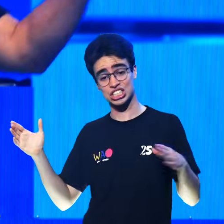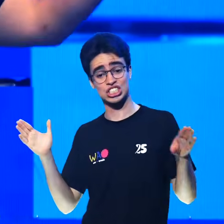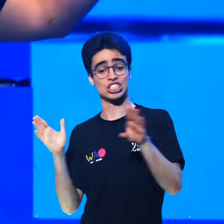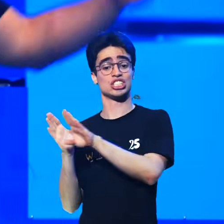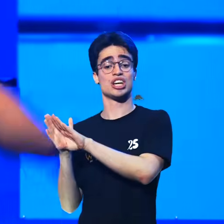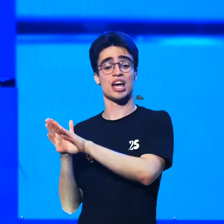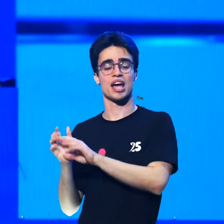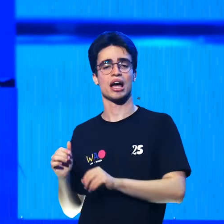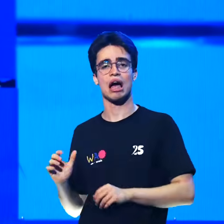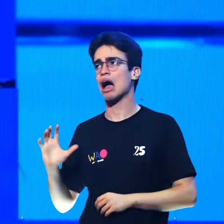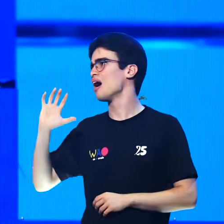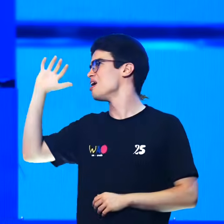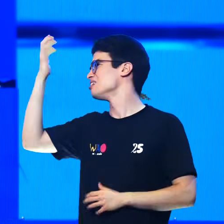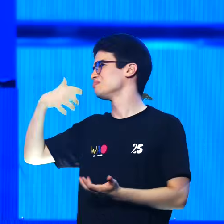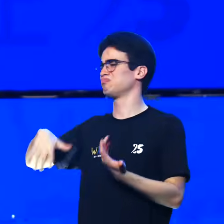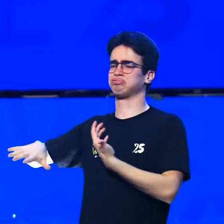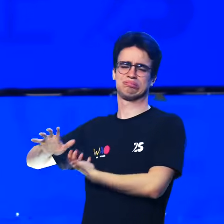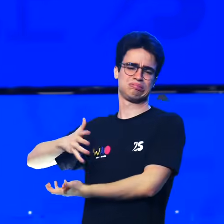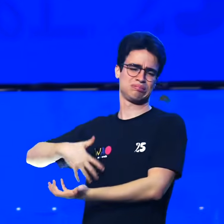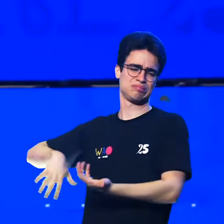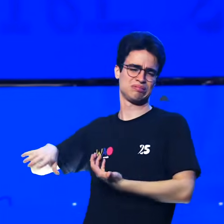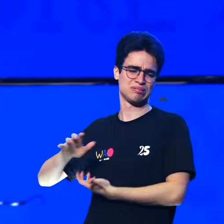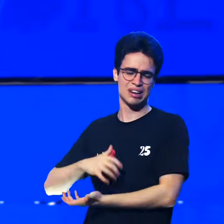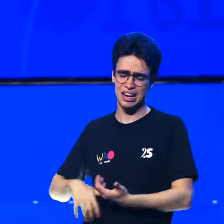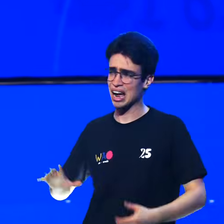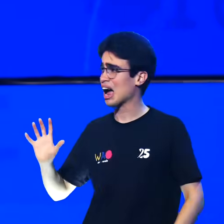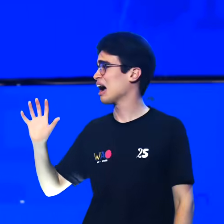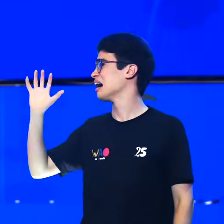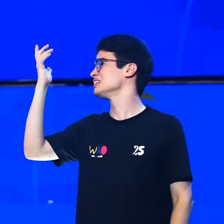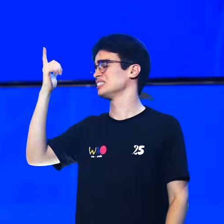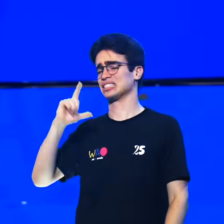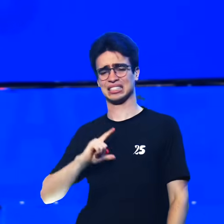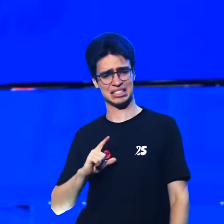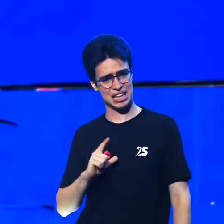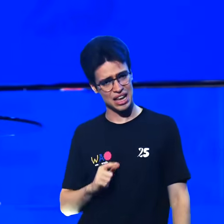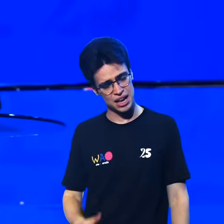um caos acontece, um drama acontece.